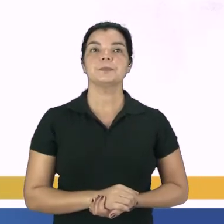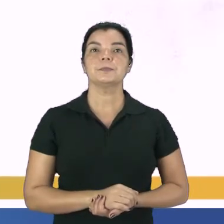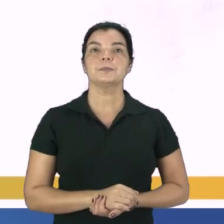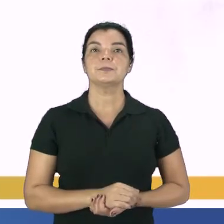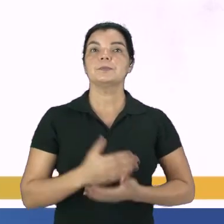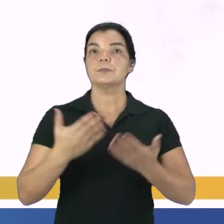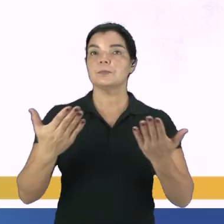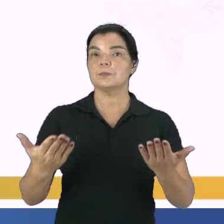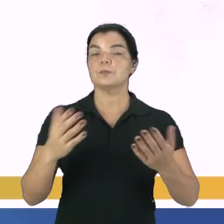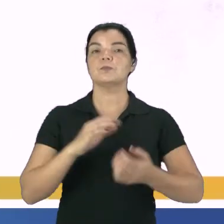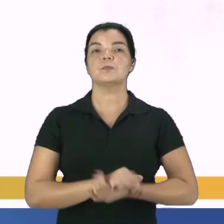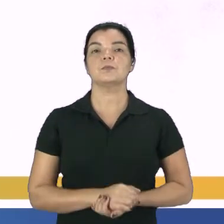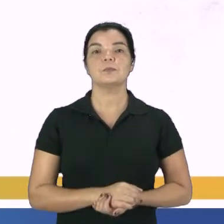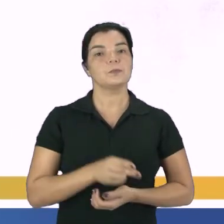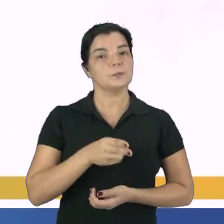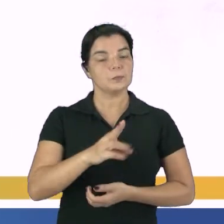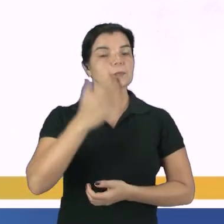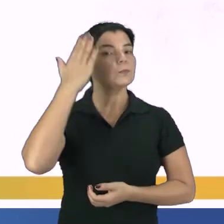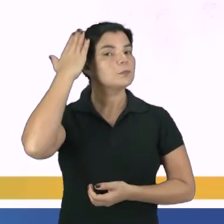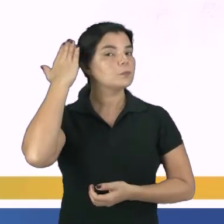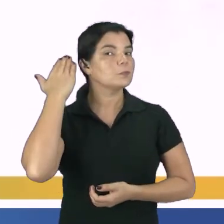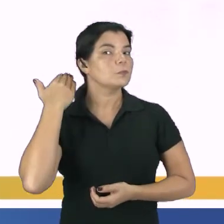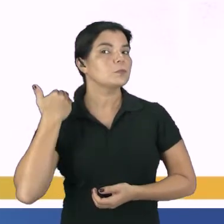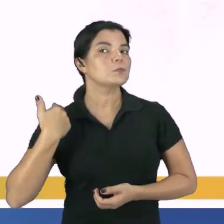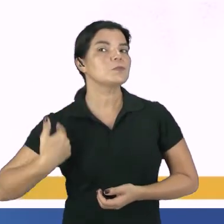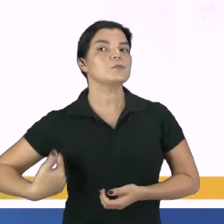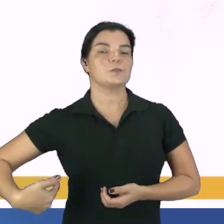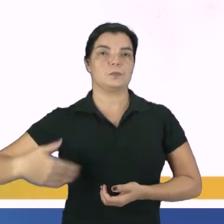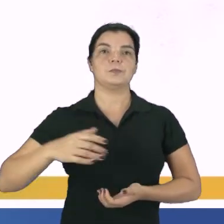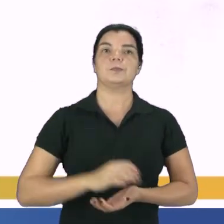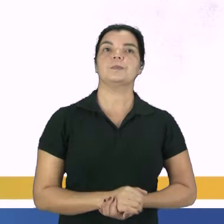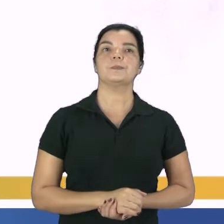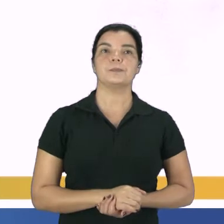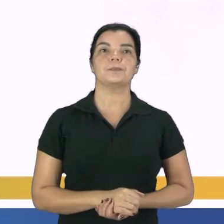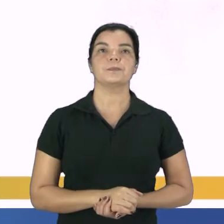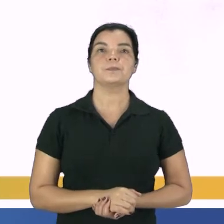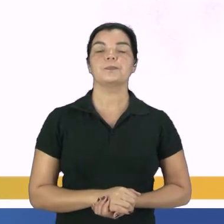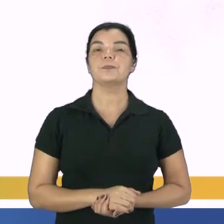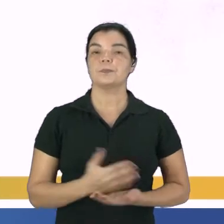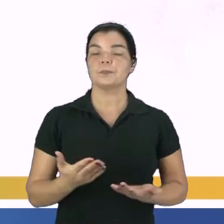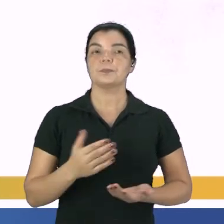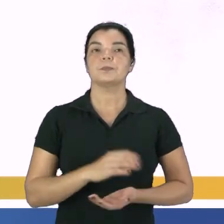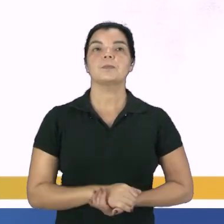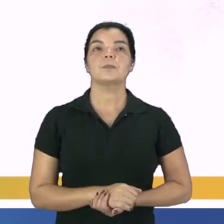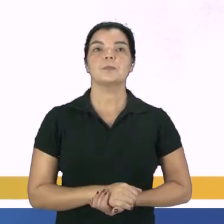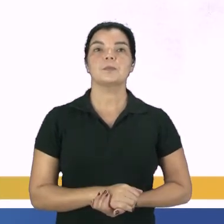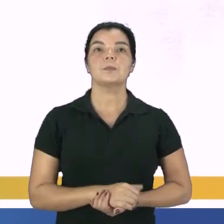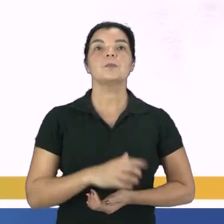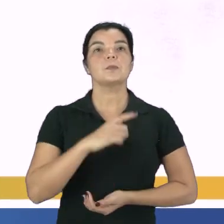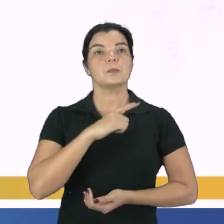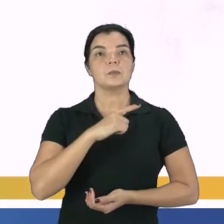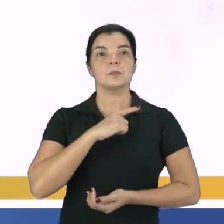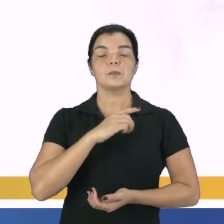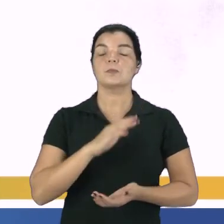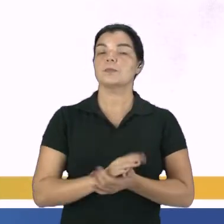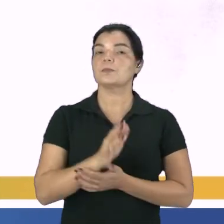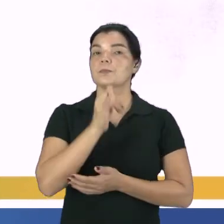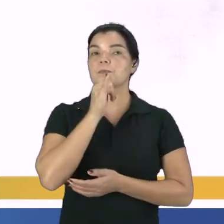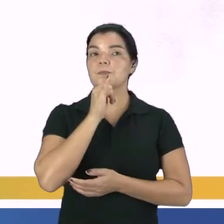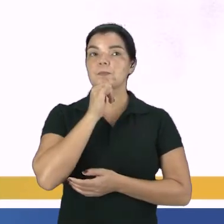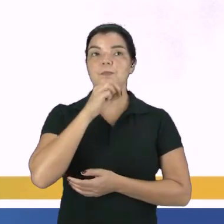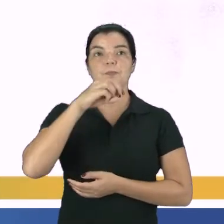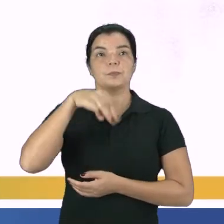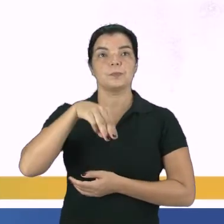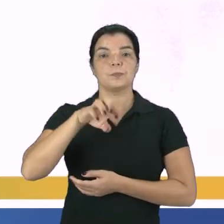Vamos falar um pouquinho agora ainda sobre cabelo, sobre length, que é o comprimento do cabelo. Então, nós temos alguns exemplos